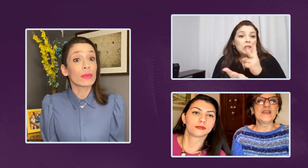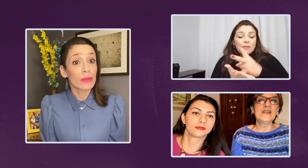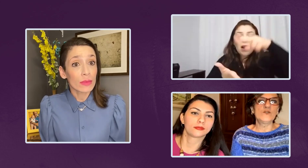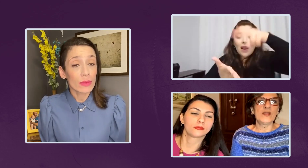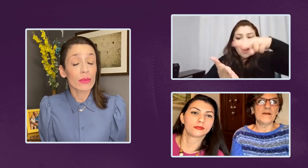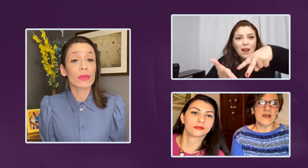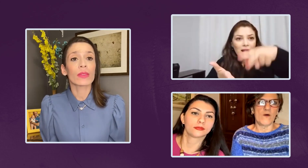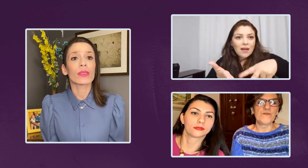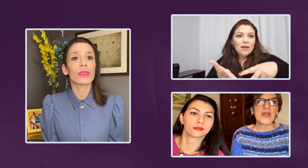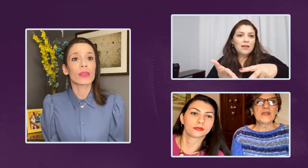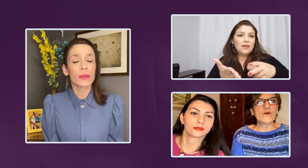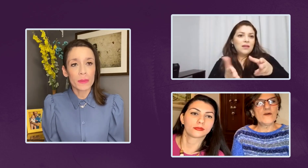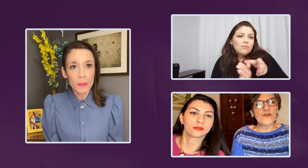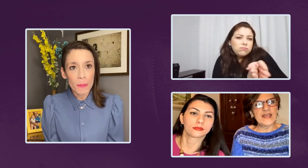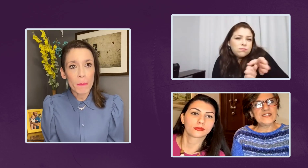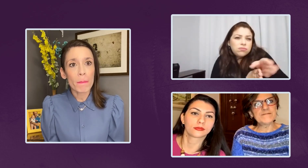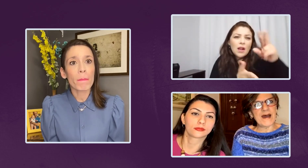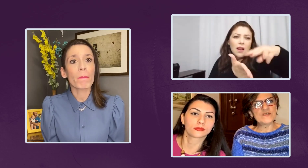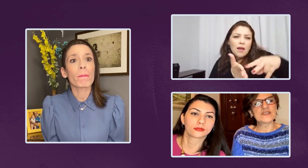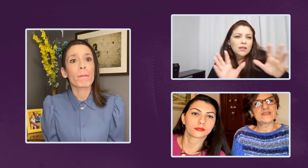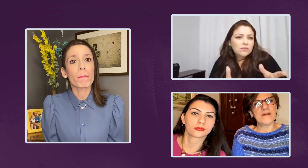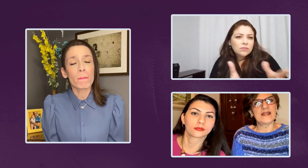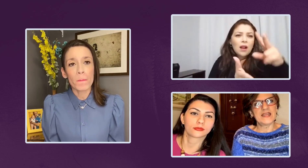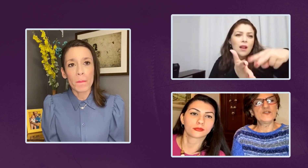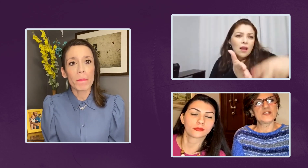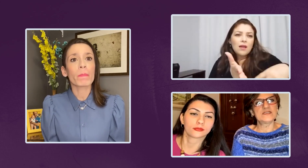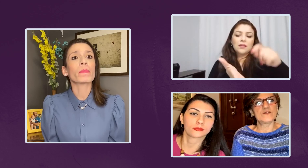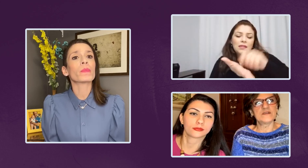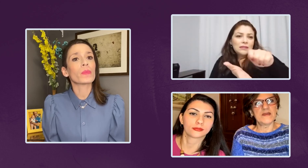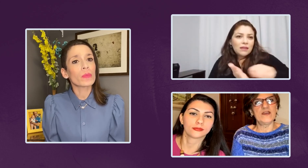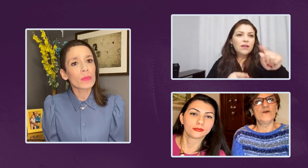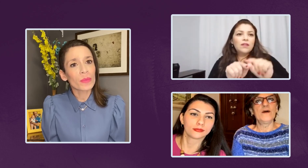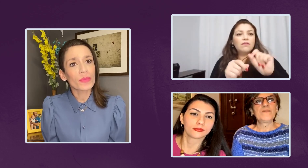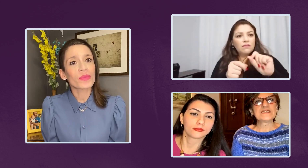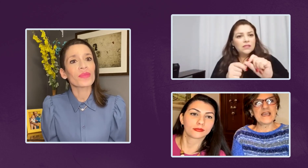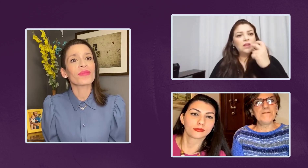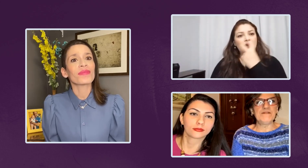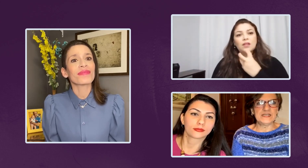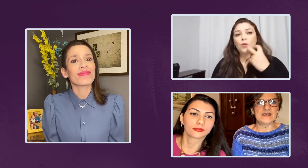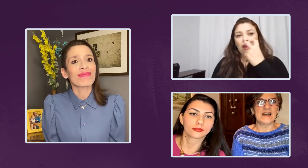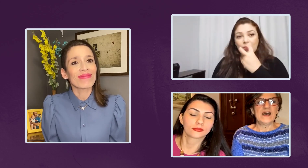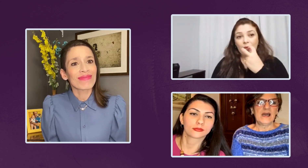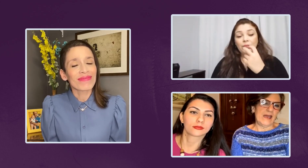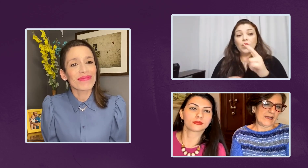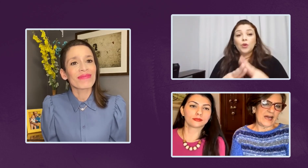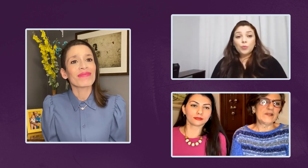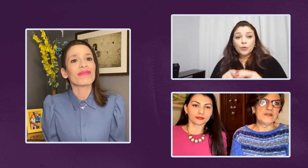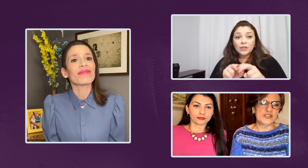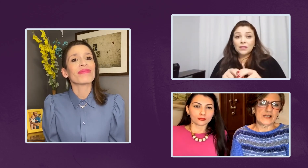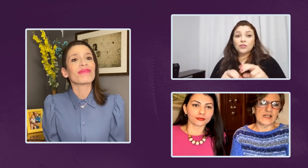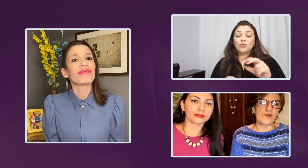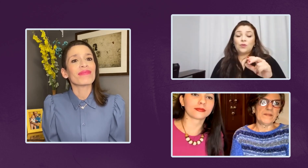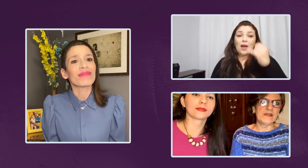e ter leitura labial. Então, foi esses passos que a Isabela, desde os 3 anos e meio, sempre fazia. Claro,